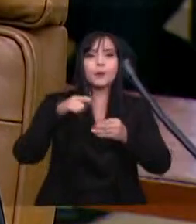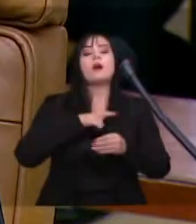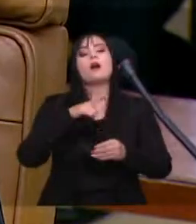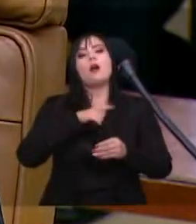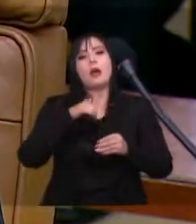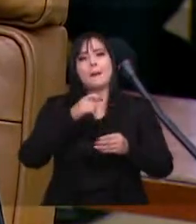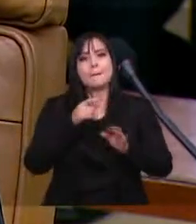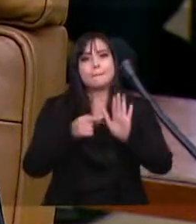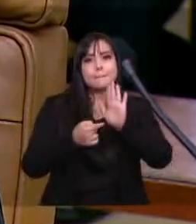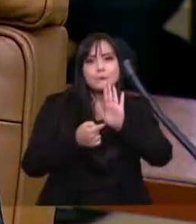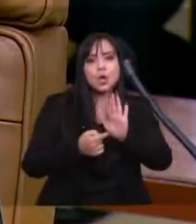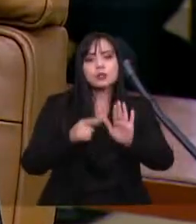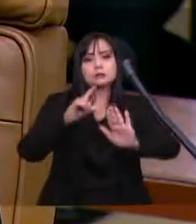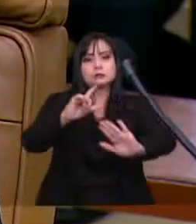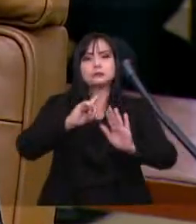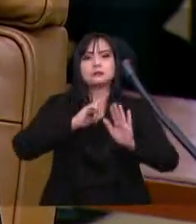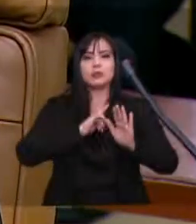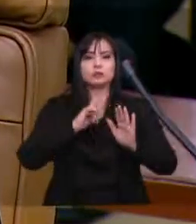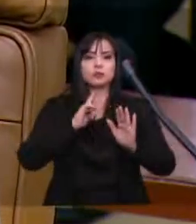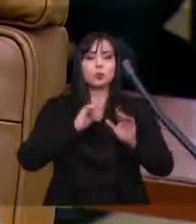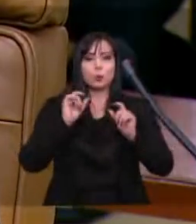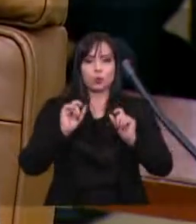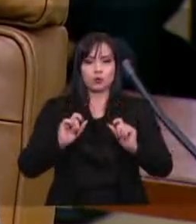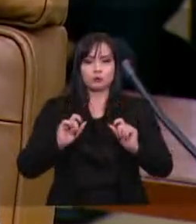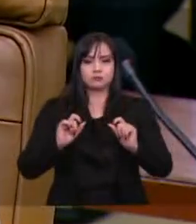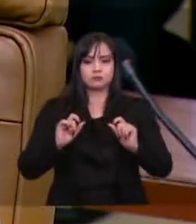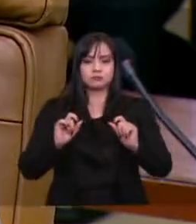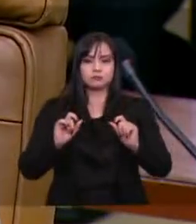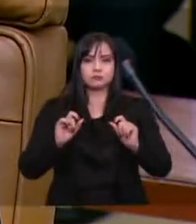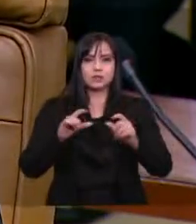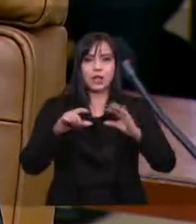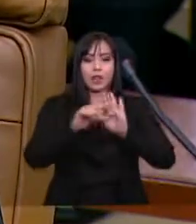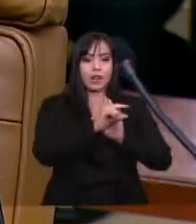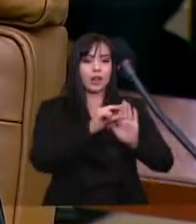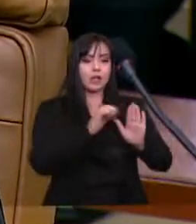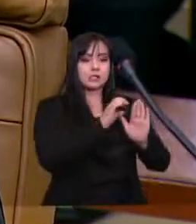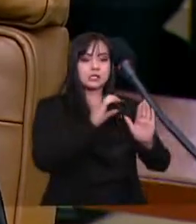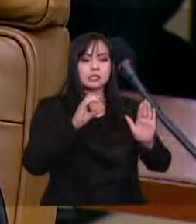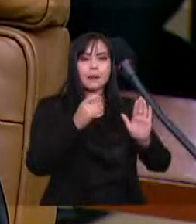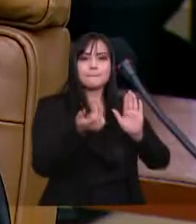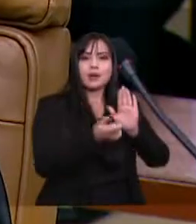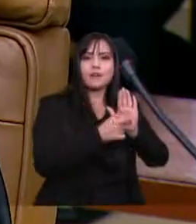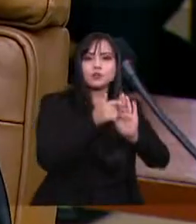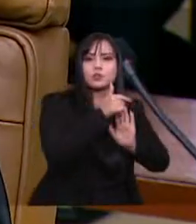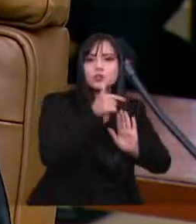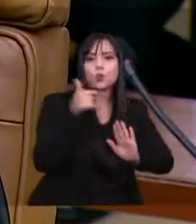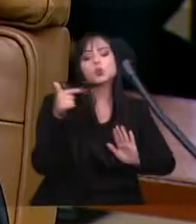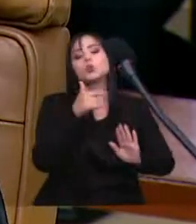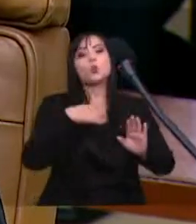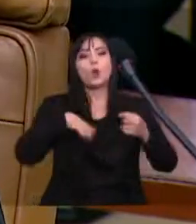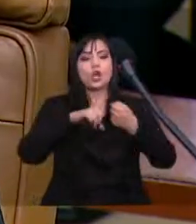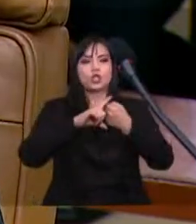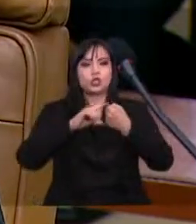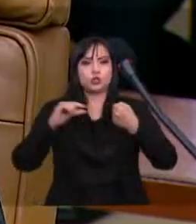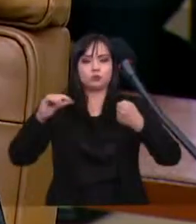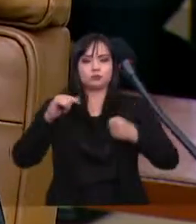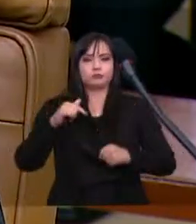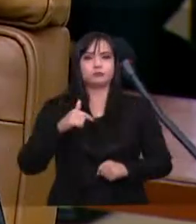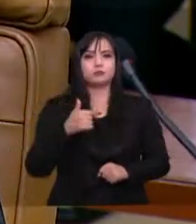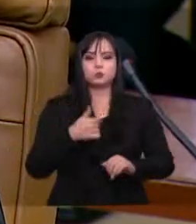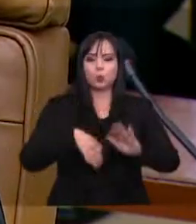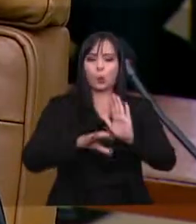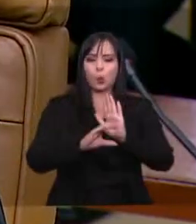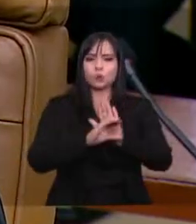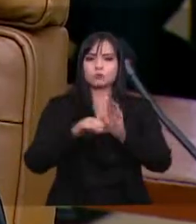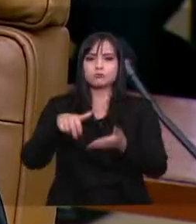imposta e tendo em vista o que prestitua a linha separado segundo do artigo 33 do Código Penal fixo